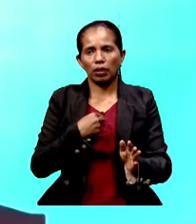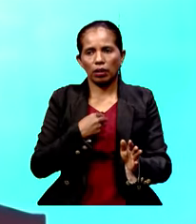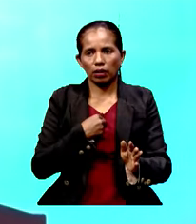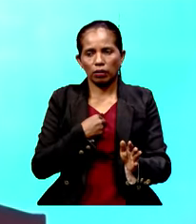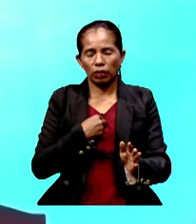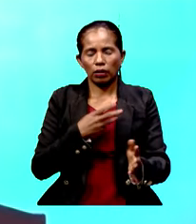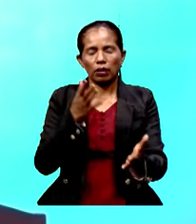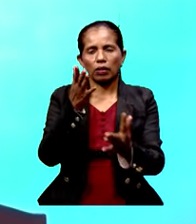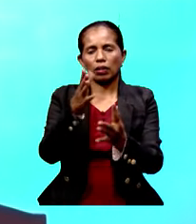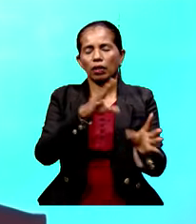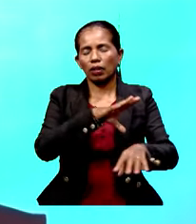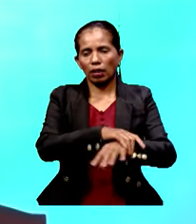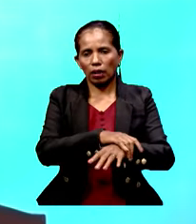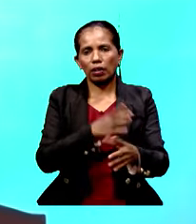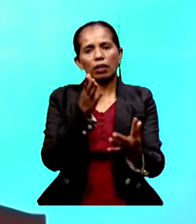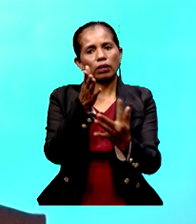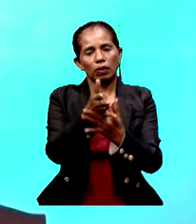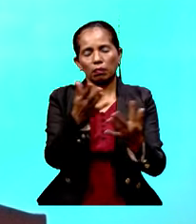Urnia.